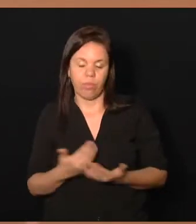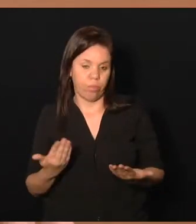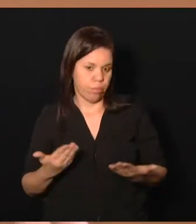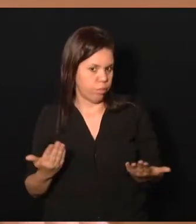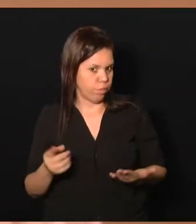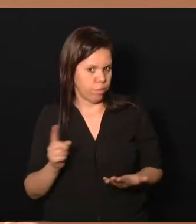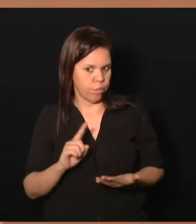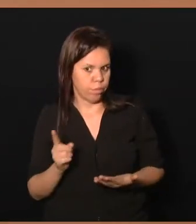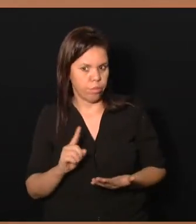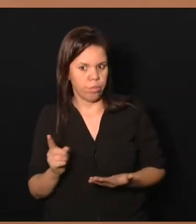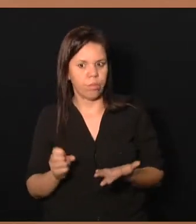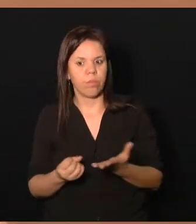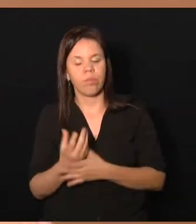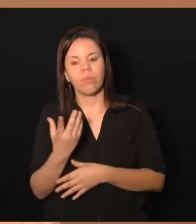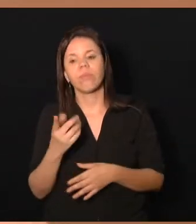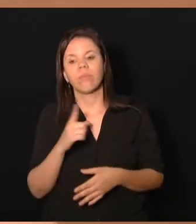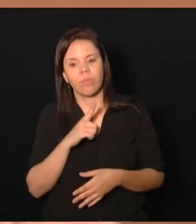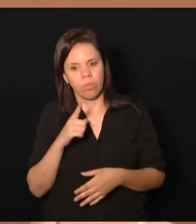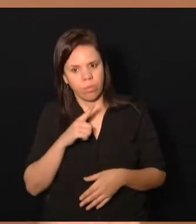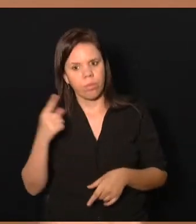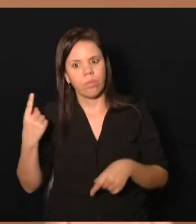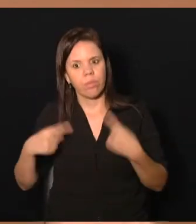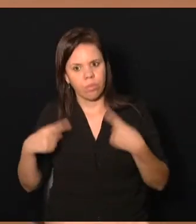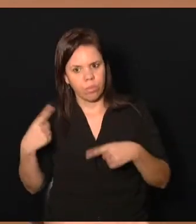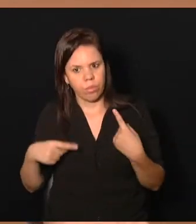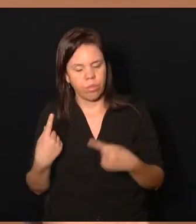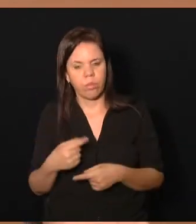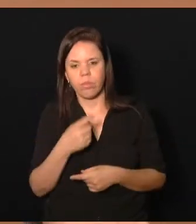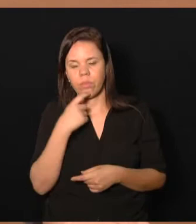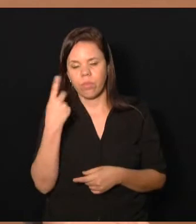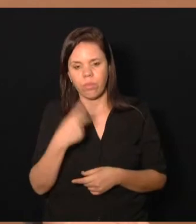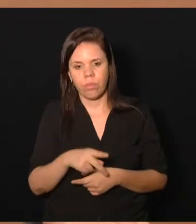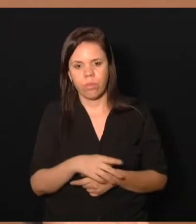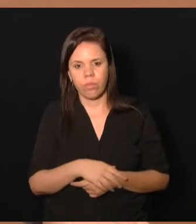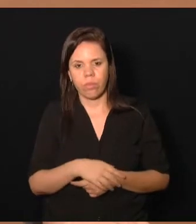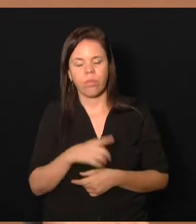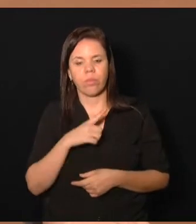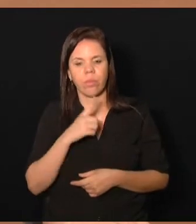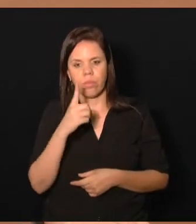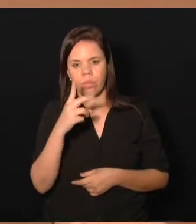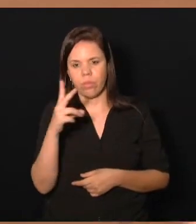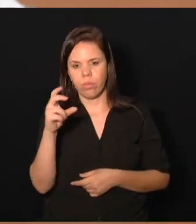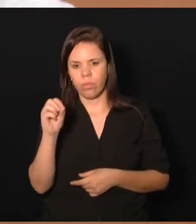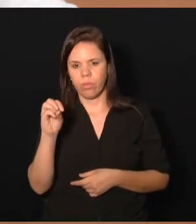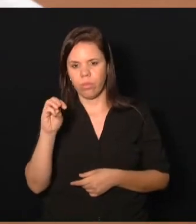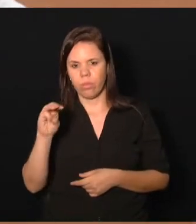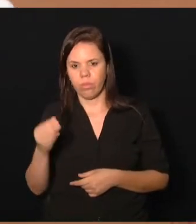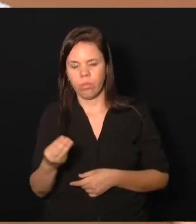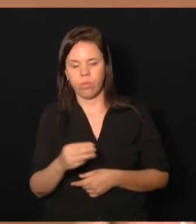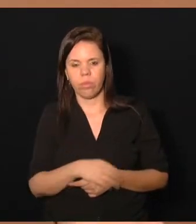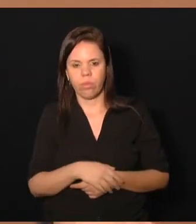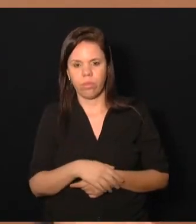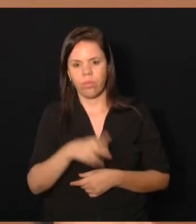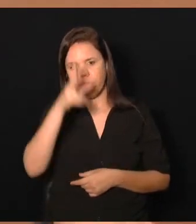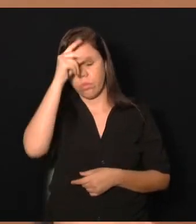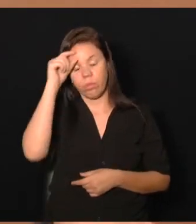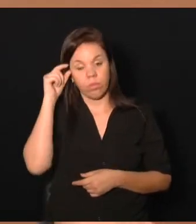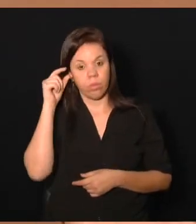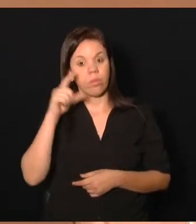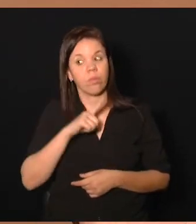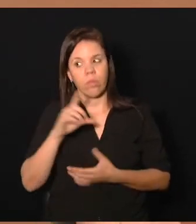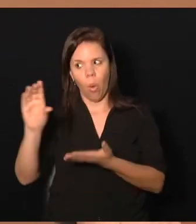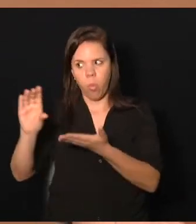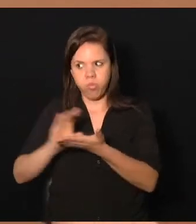não. Aconteceu que houve a concorrência e Campinas economizou 120 milhões. Tanto que o prefeito disse que o dinheiro que